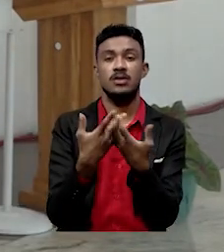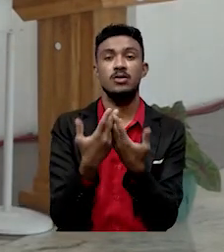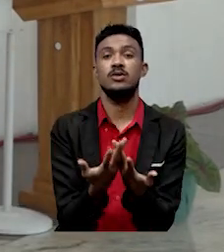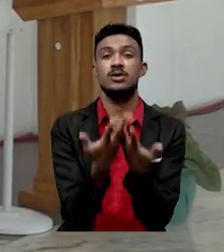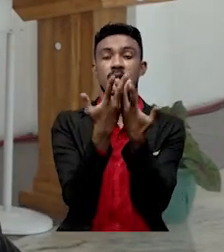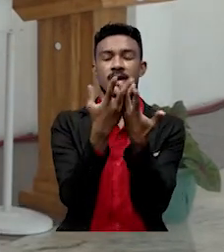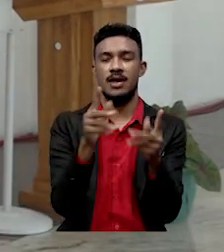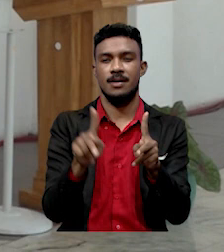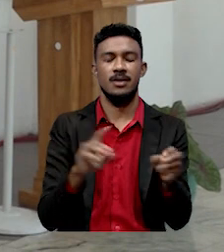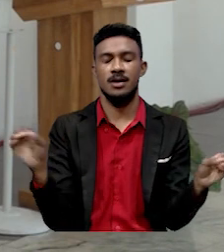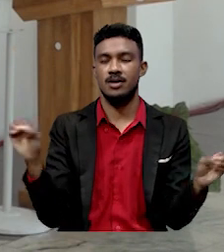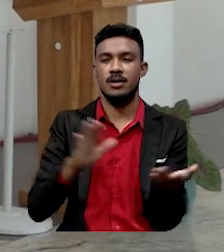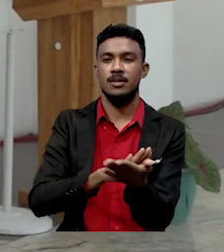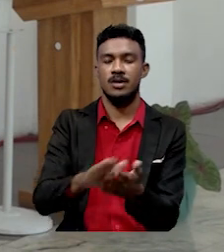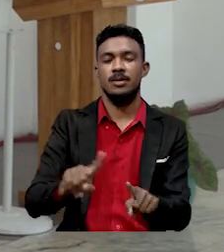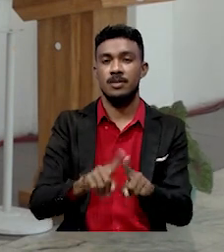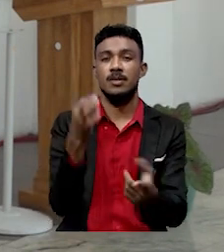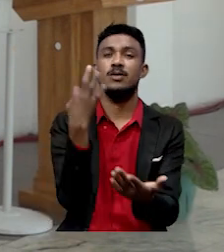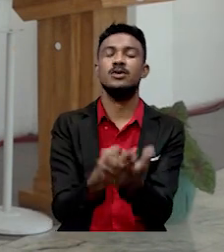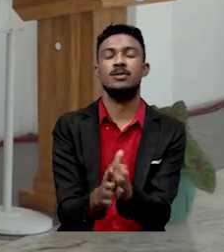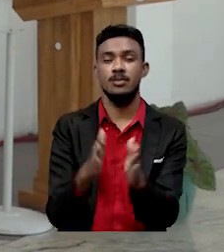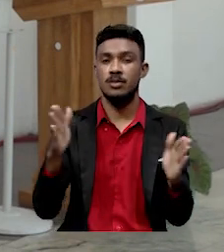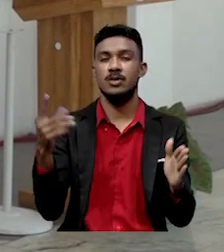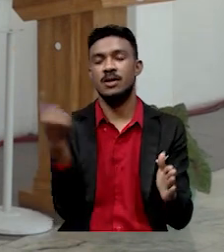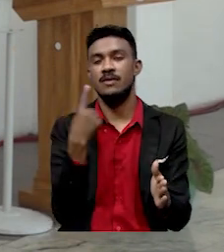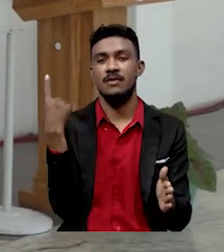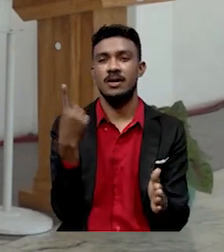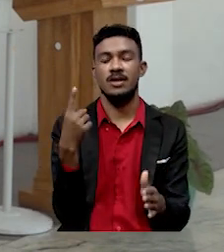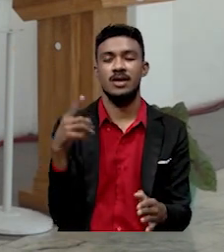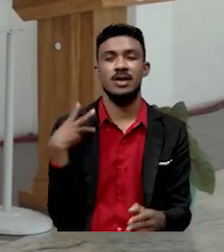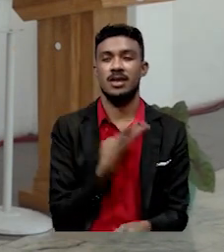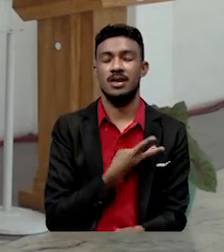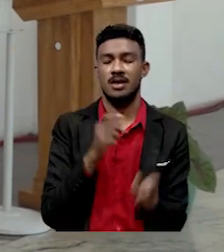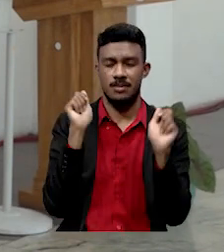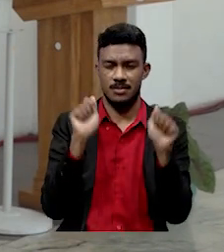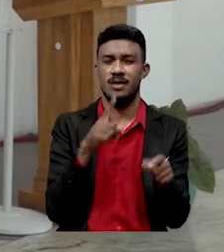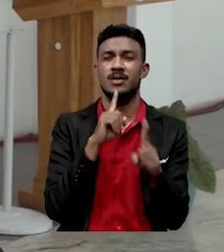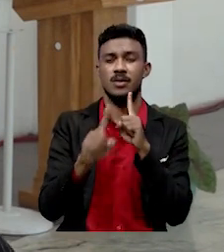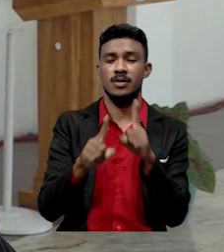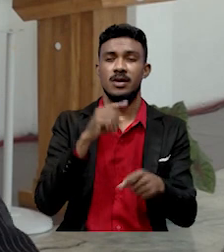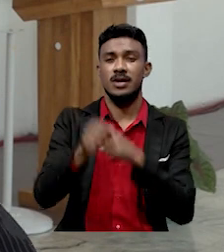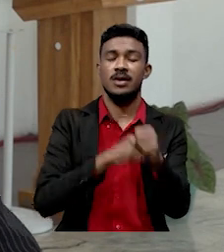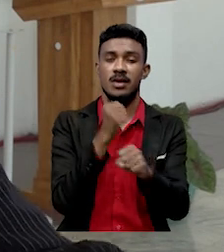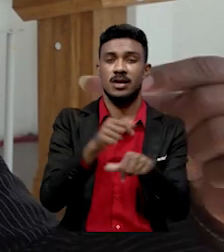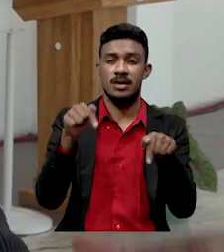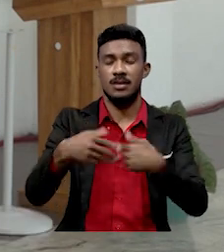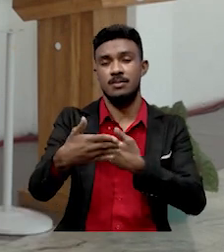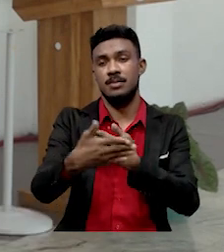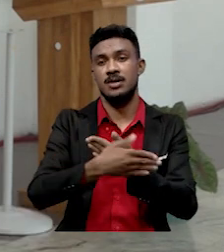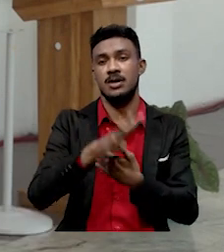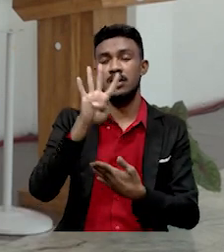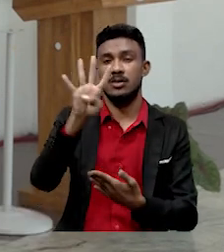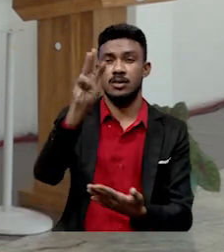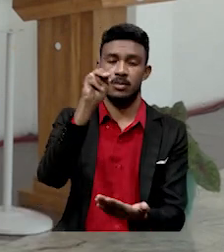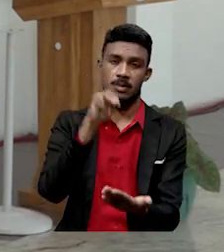mos. Mas osane tau bot na fatin. Kuasi la para itabel kolia kasarian tina ni dedet bel conta advis con 4